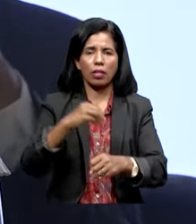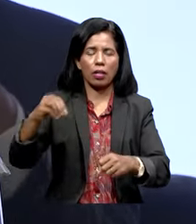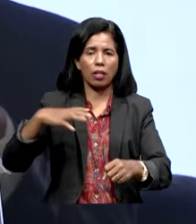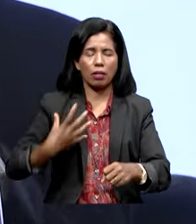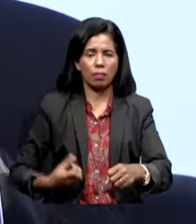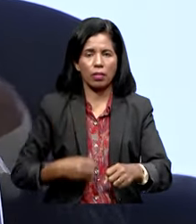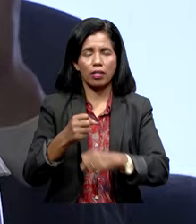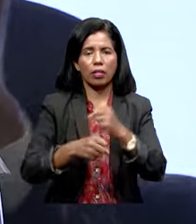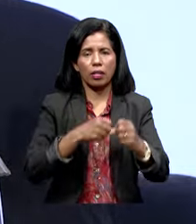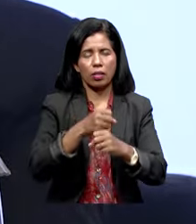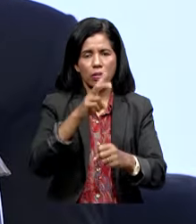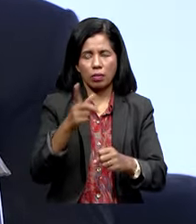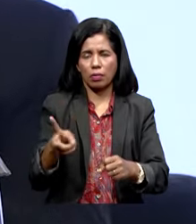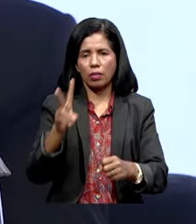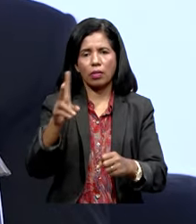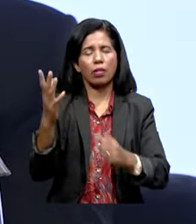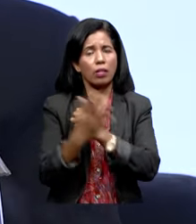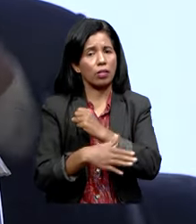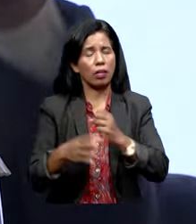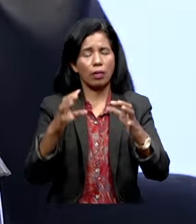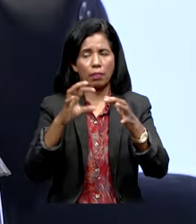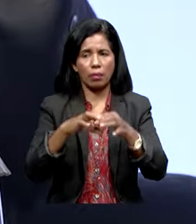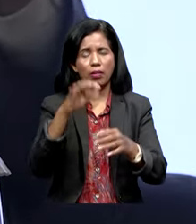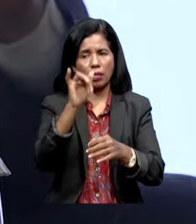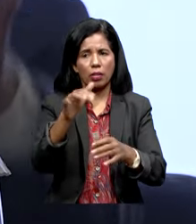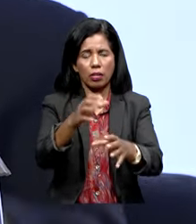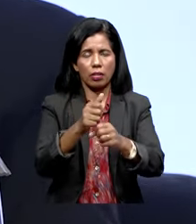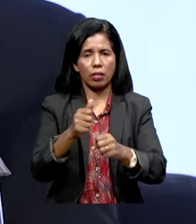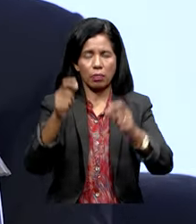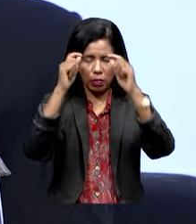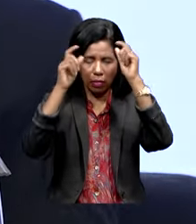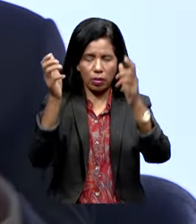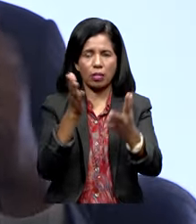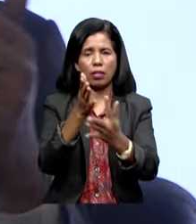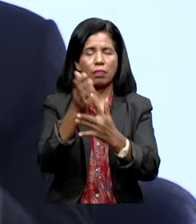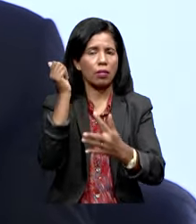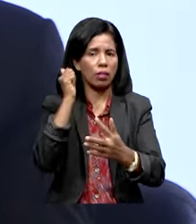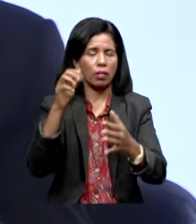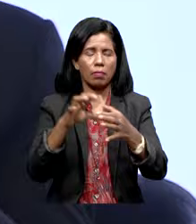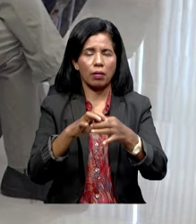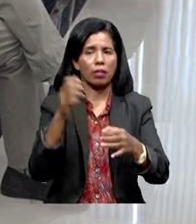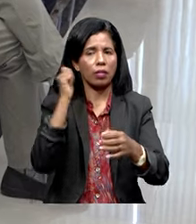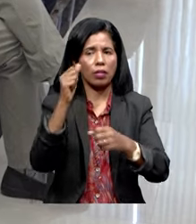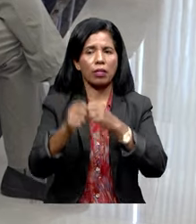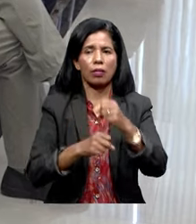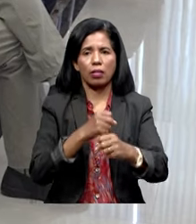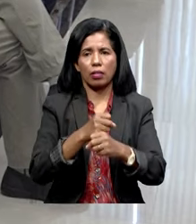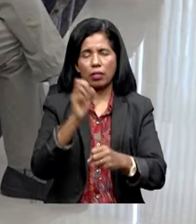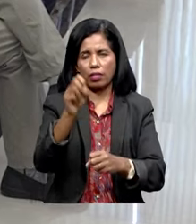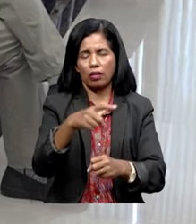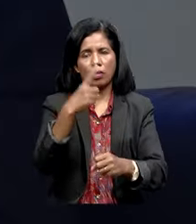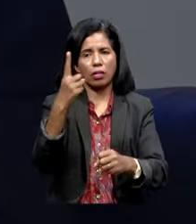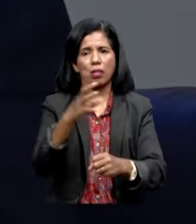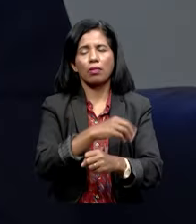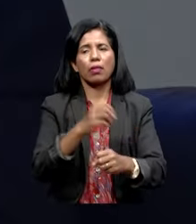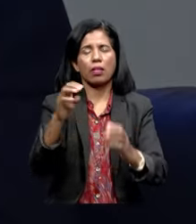rua na saun membro ASEAN sira concorda no declara simu adesão Timor Leste atu sai membro ASEAN berala sanu resinida mai beo